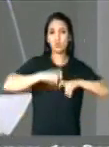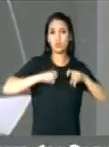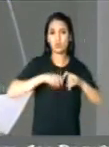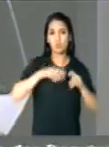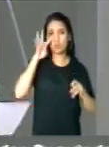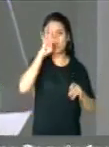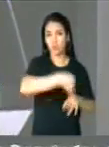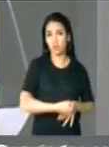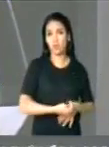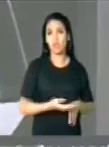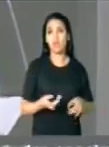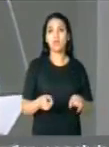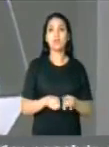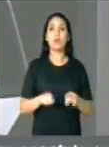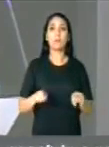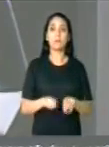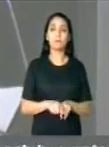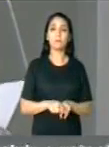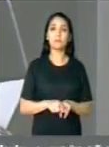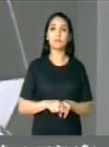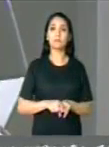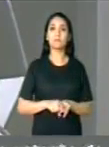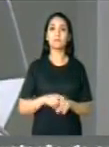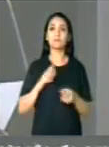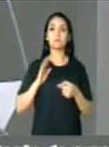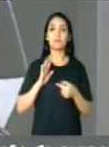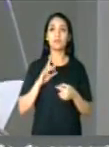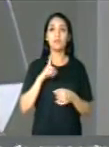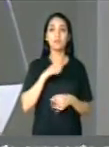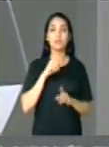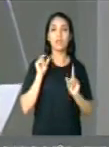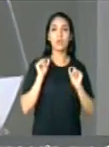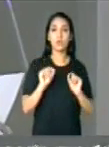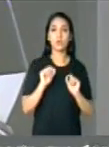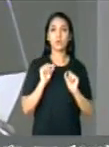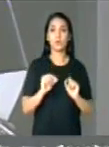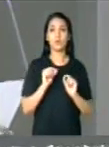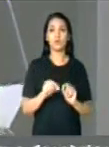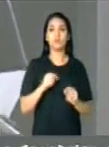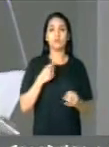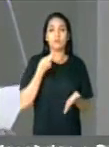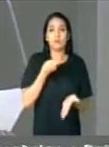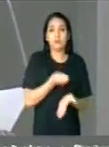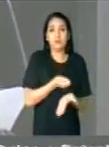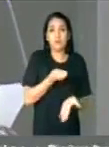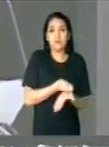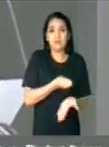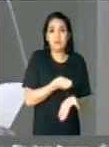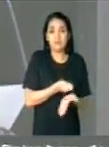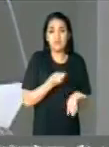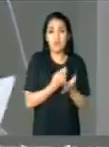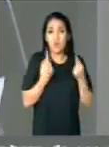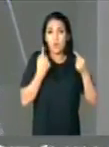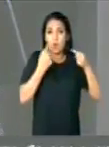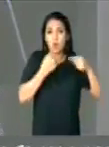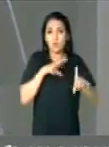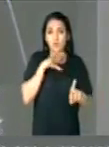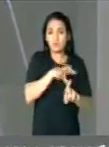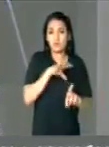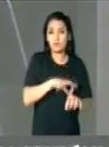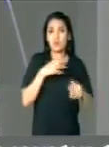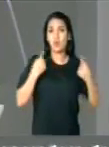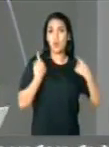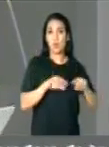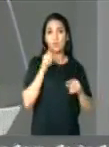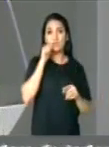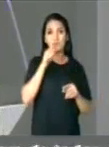disso, o cenário apresenta o feminicídio íntimo, 35% de todos os